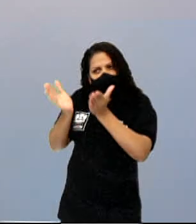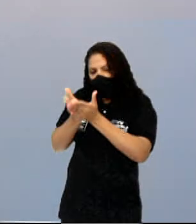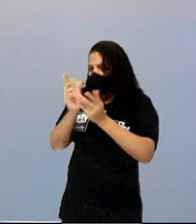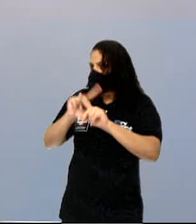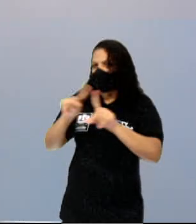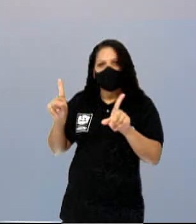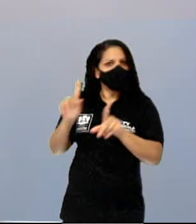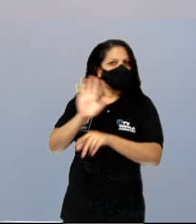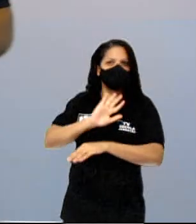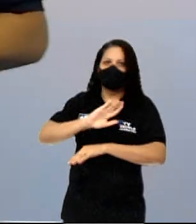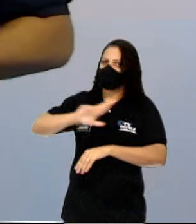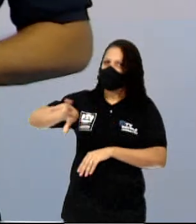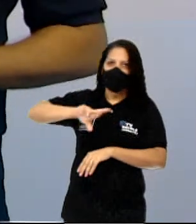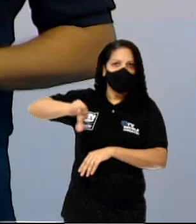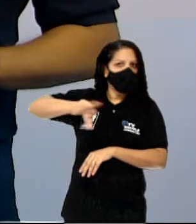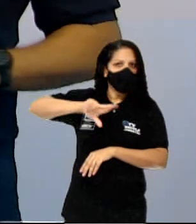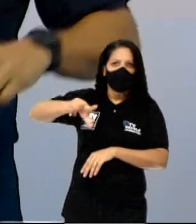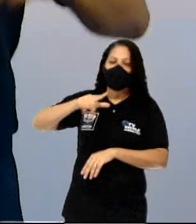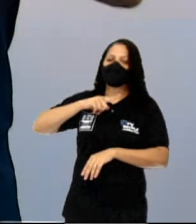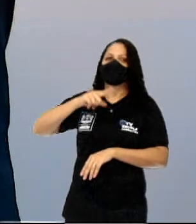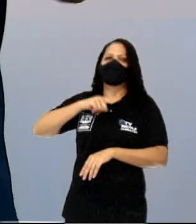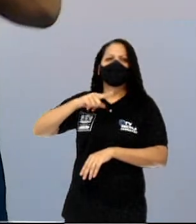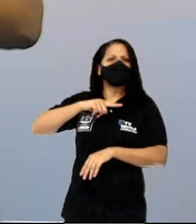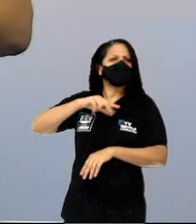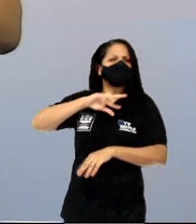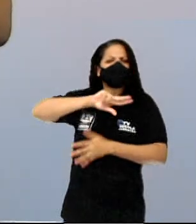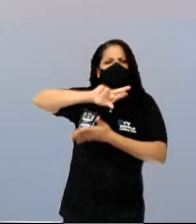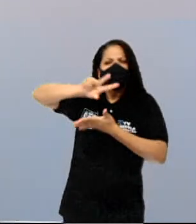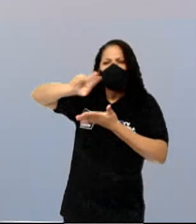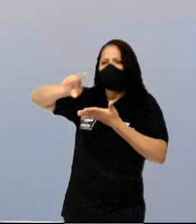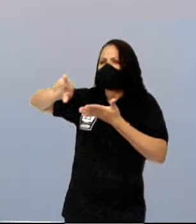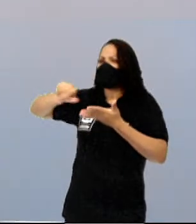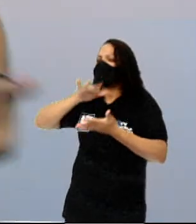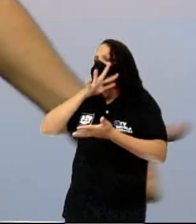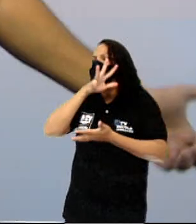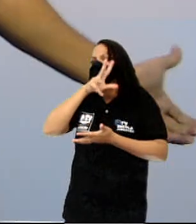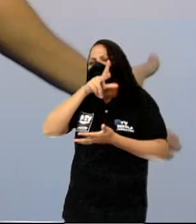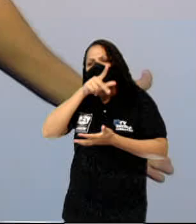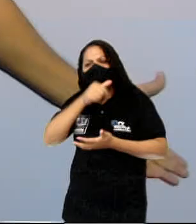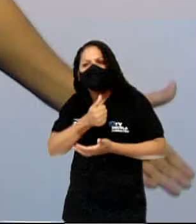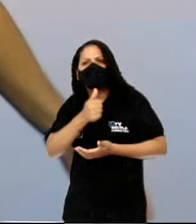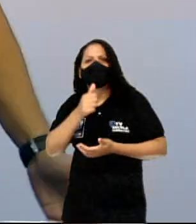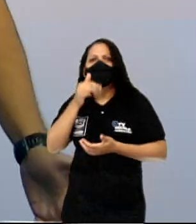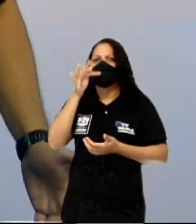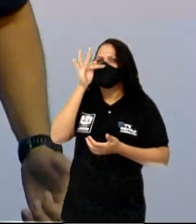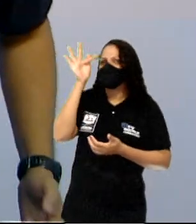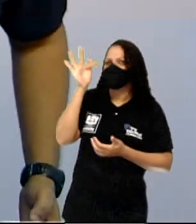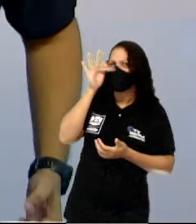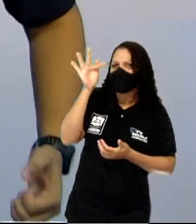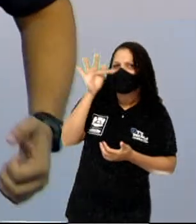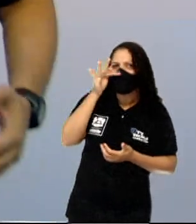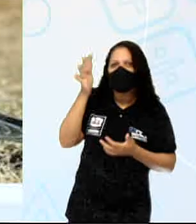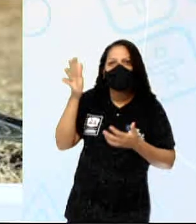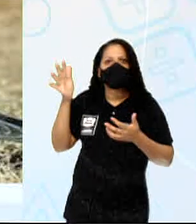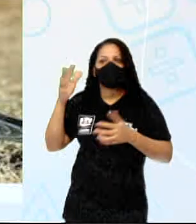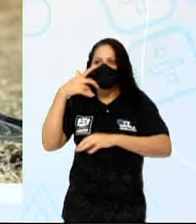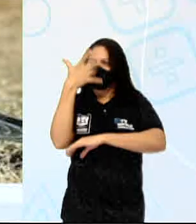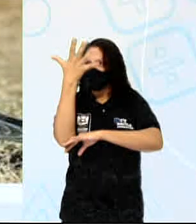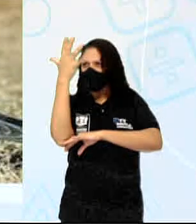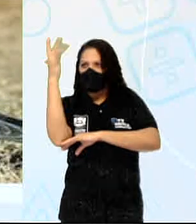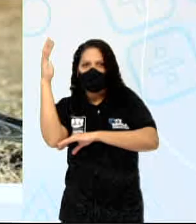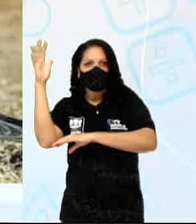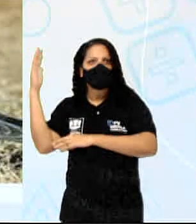uma grande biodiversidade ali naquela área, tanto de flora quanto de fauna. Olha ali, o preá, a